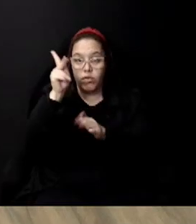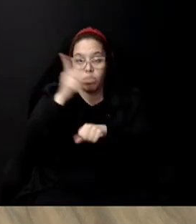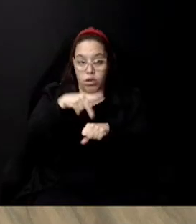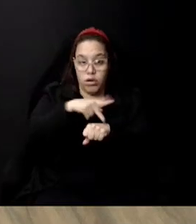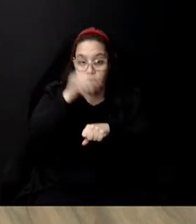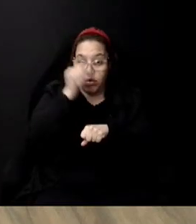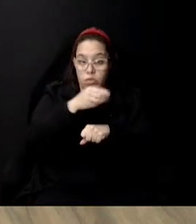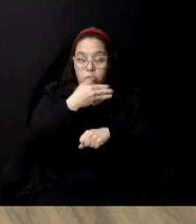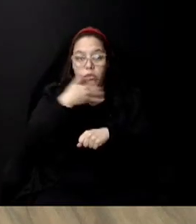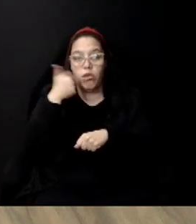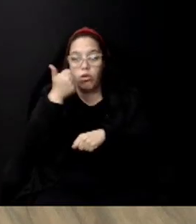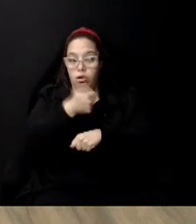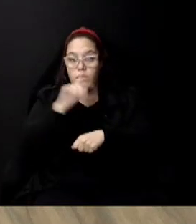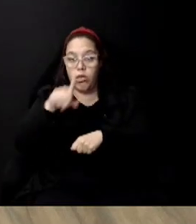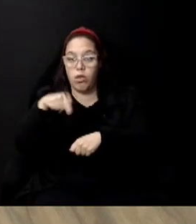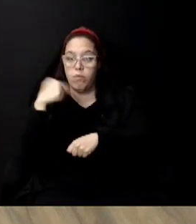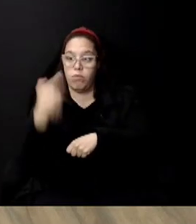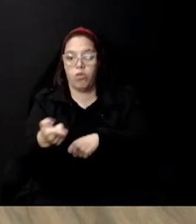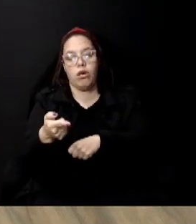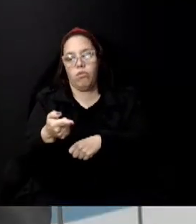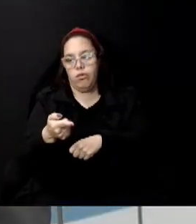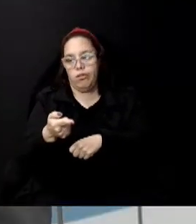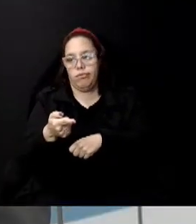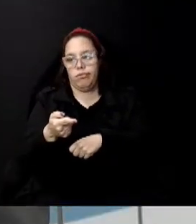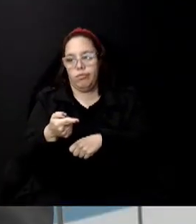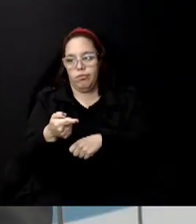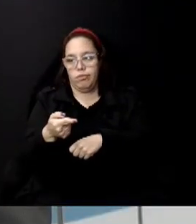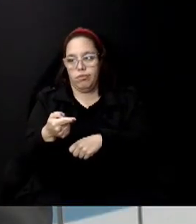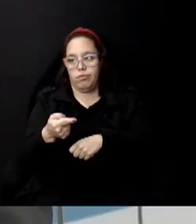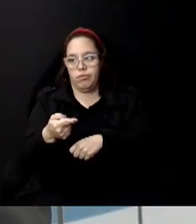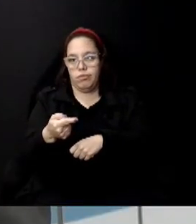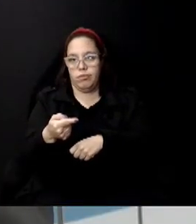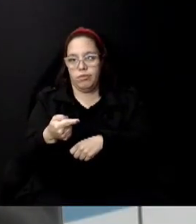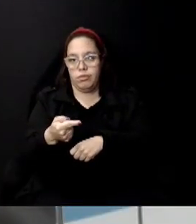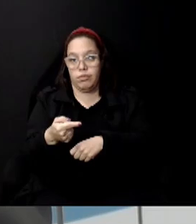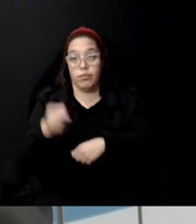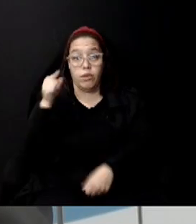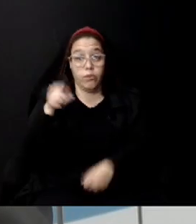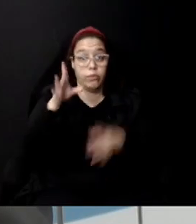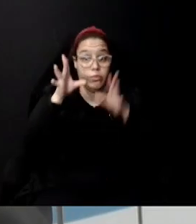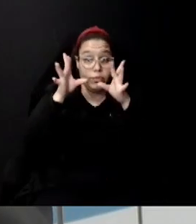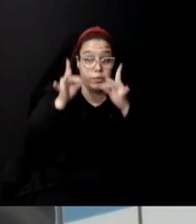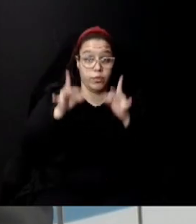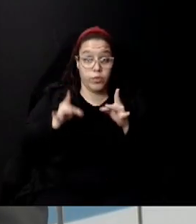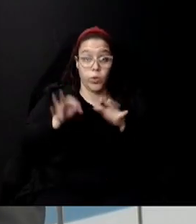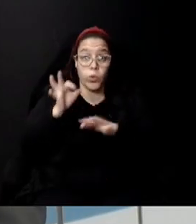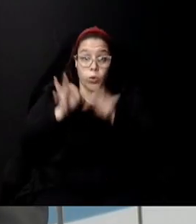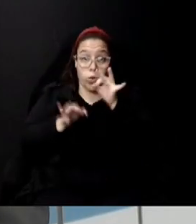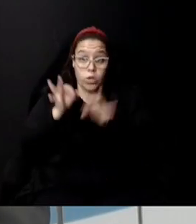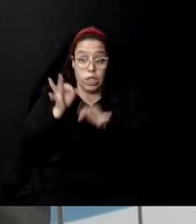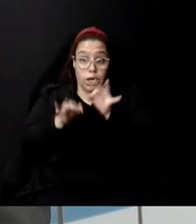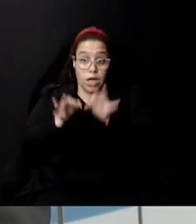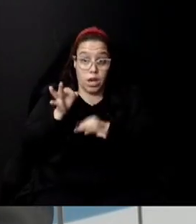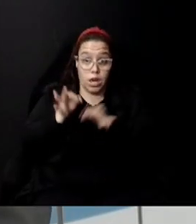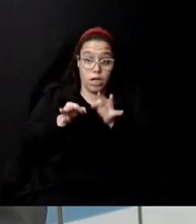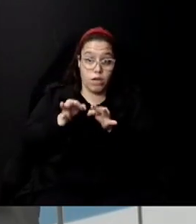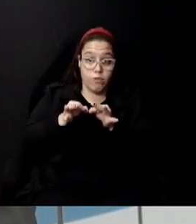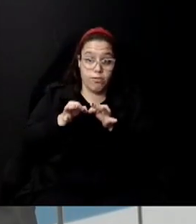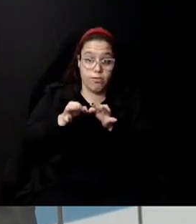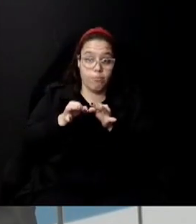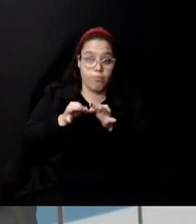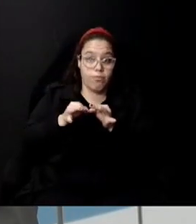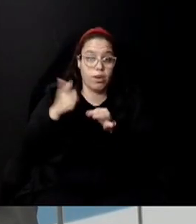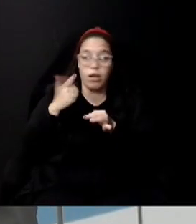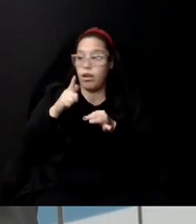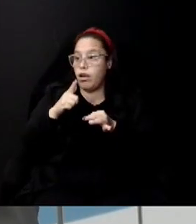melhore na próxima. Tá? Então, nesse caso específico, o judiciário norte-americano foi desrespeitado mais do que